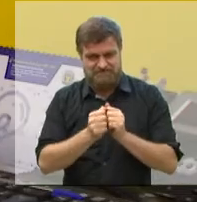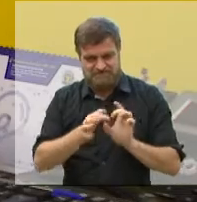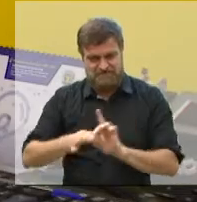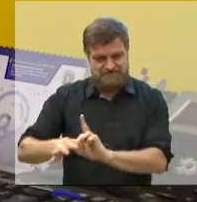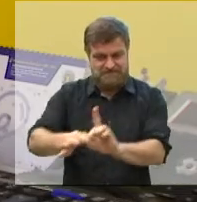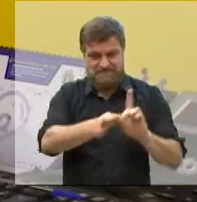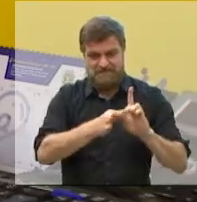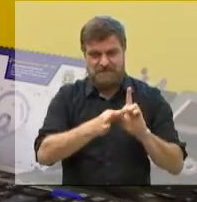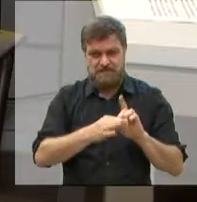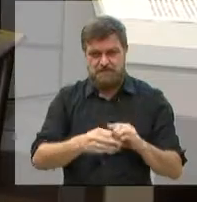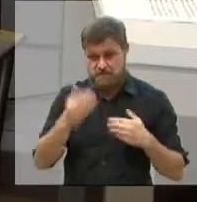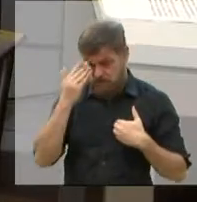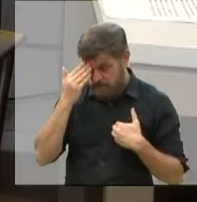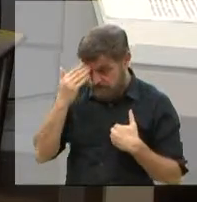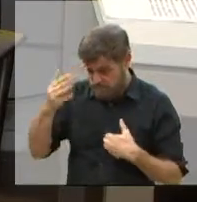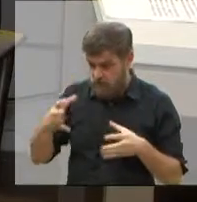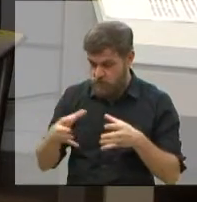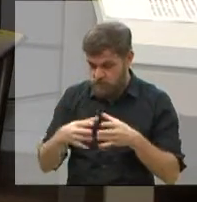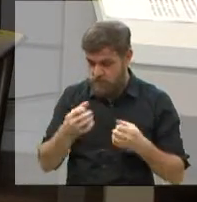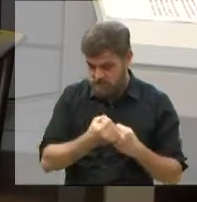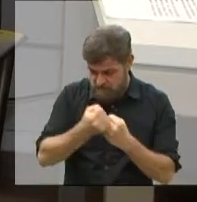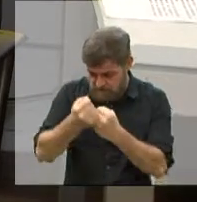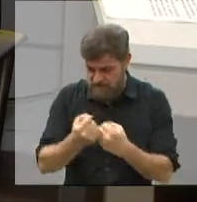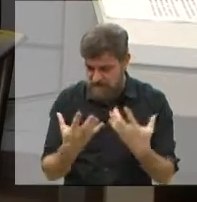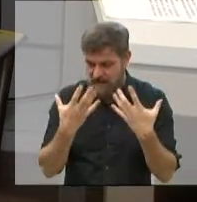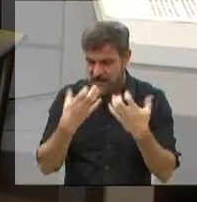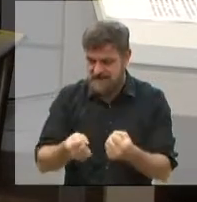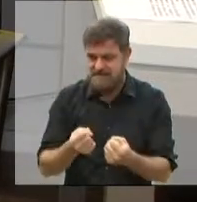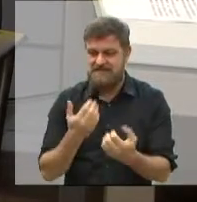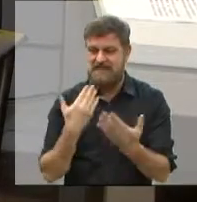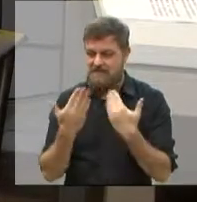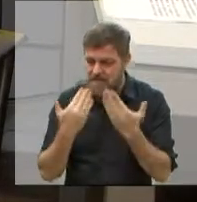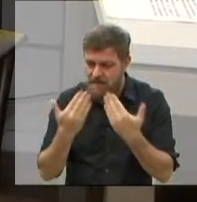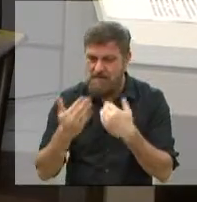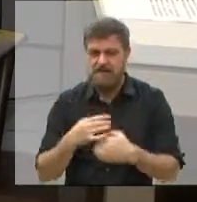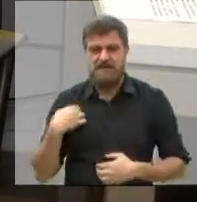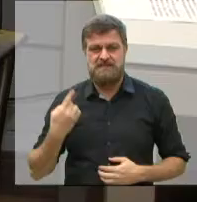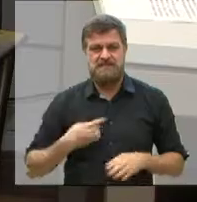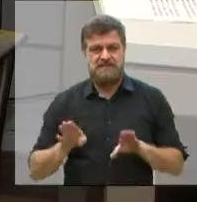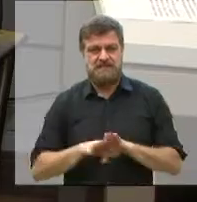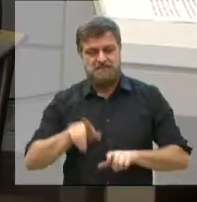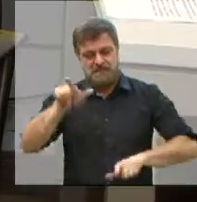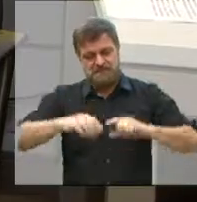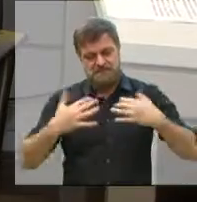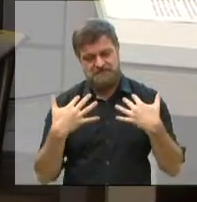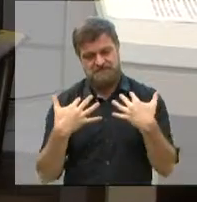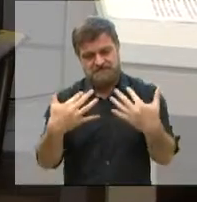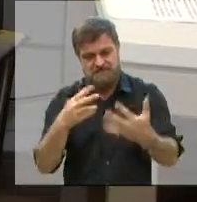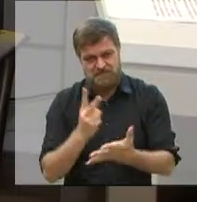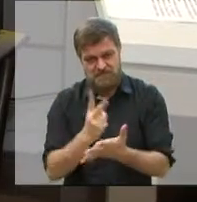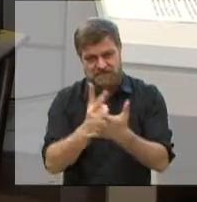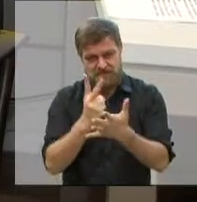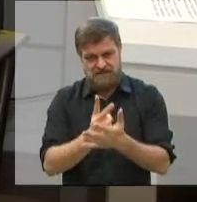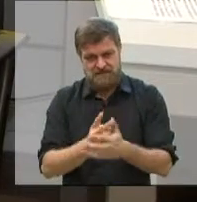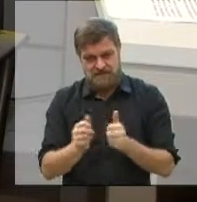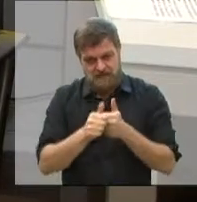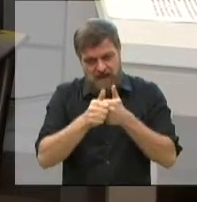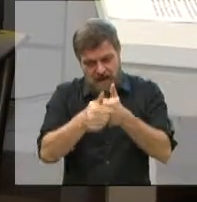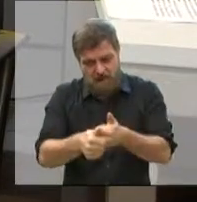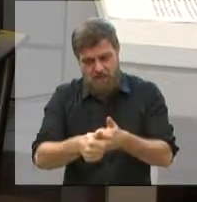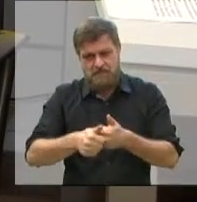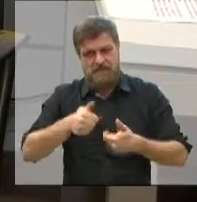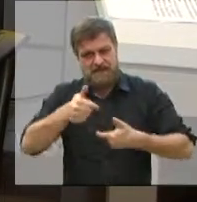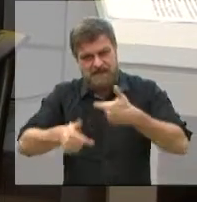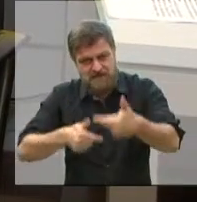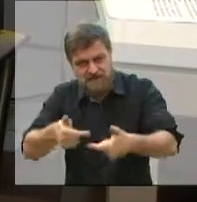gente que agradece o senhor e toda a sua equipe por abrir as portas aqui, e agradece também o pessoal de casa, né, que sempre acompanha o nosso